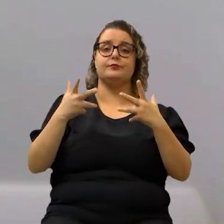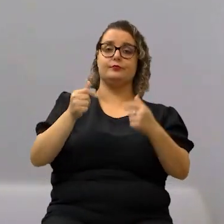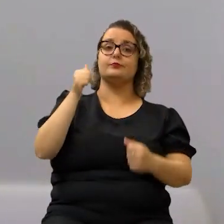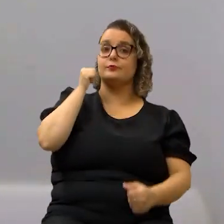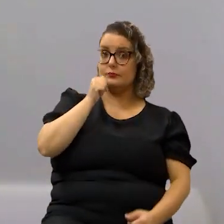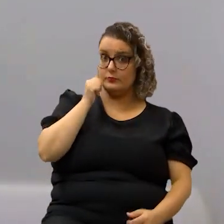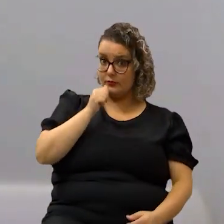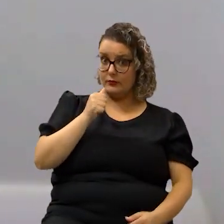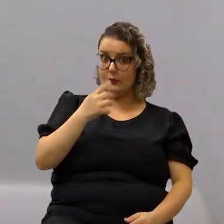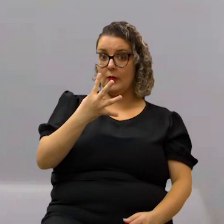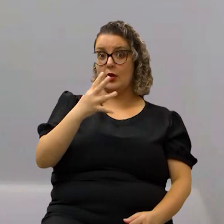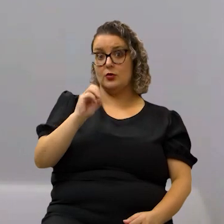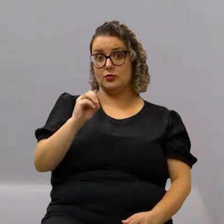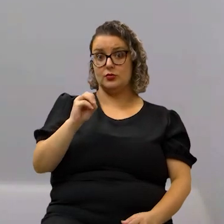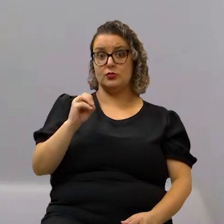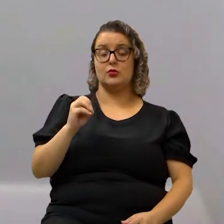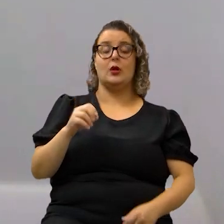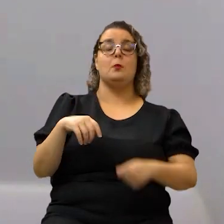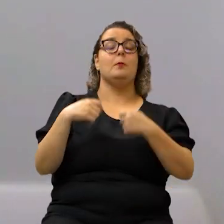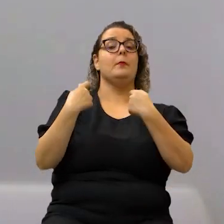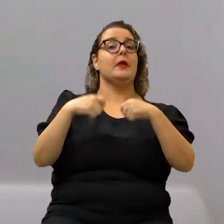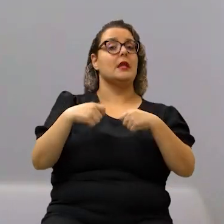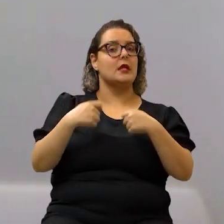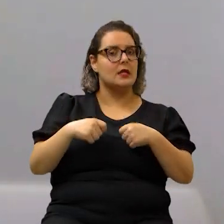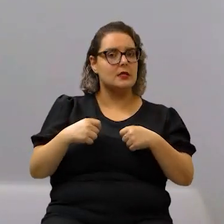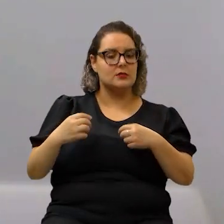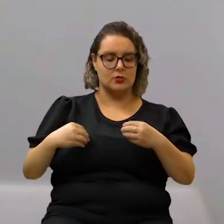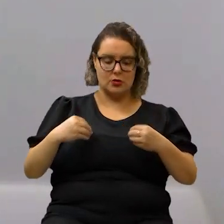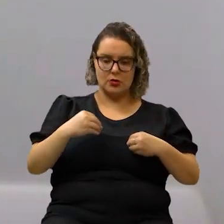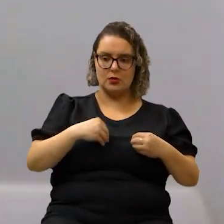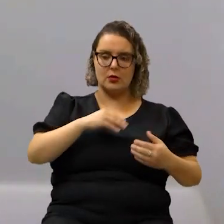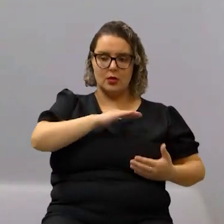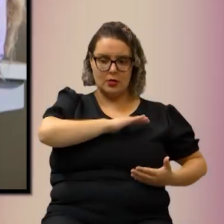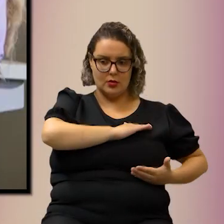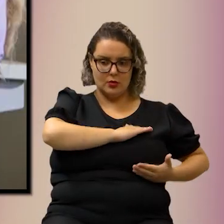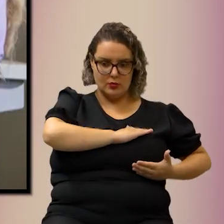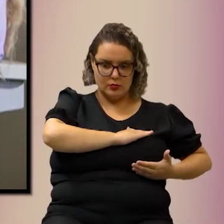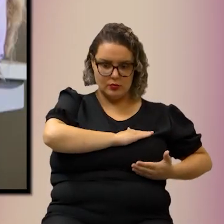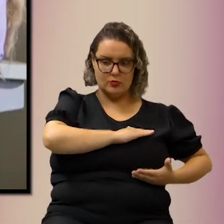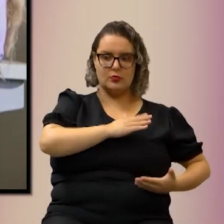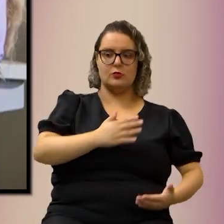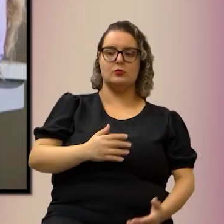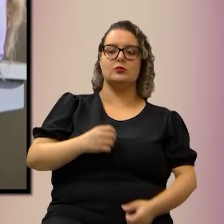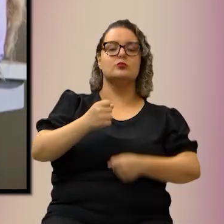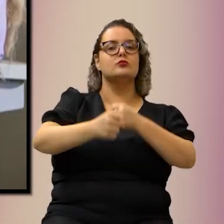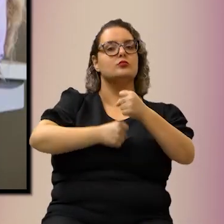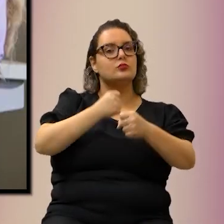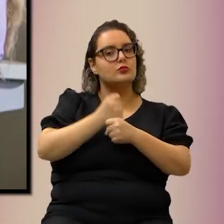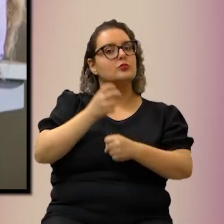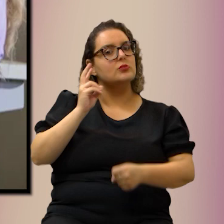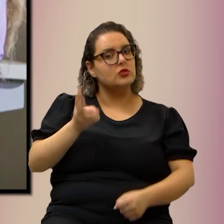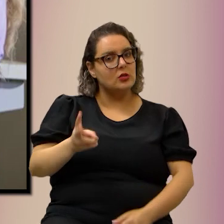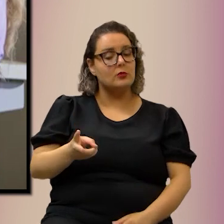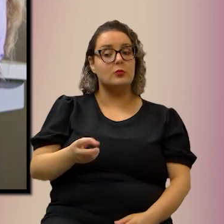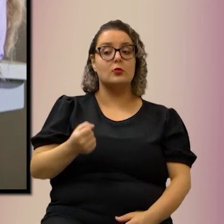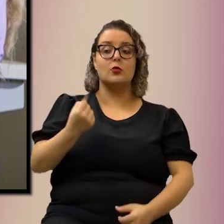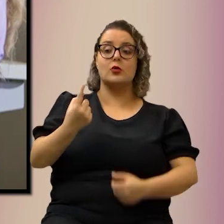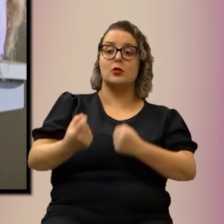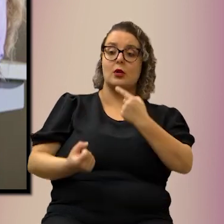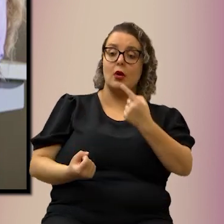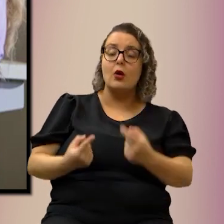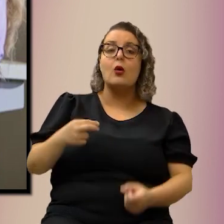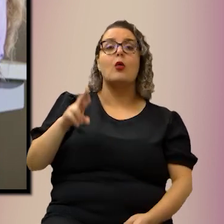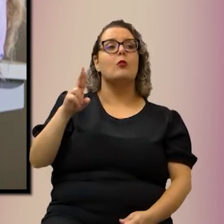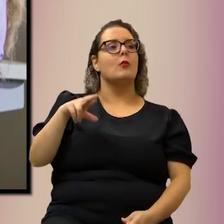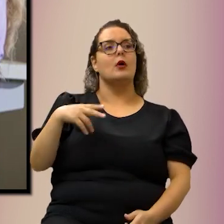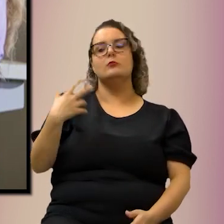Então, todas as mulheres, a partir dos seus 40 anos, precisam fazer os seus exames de mamografia de modo anual. Se você,